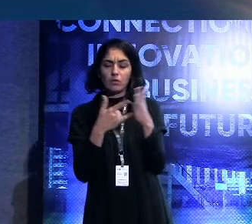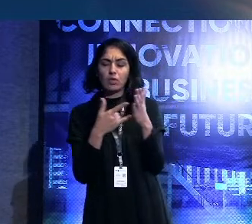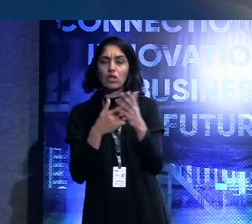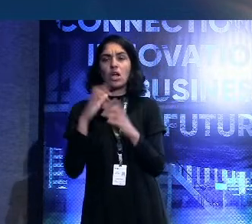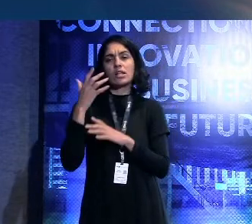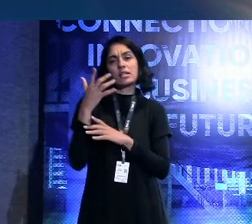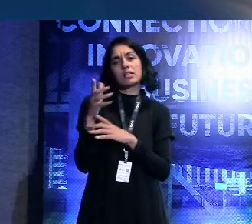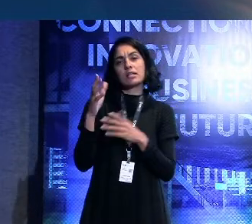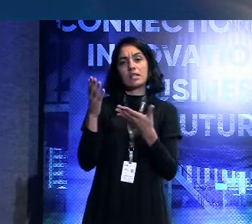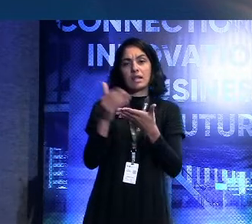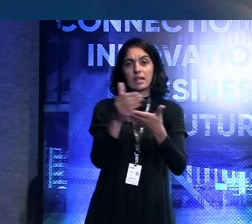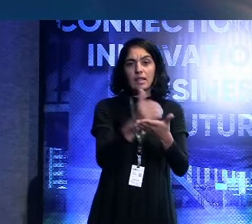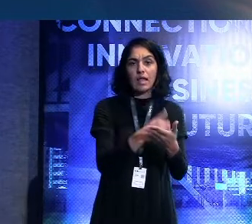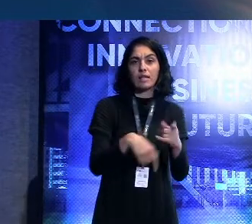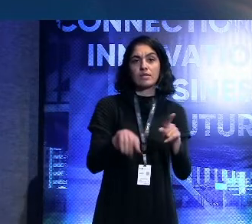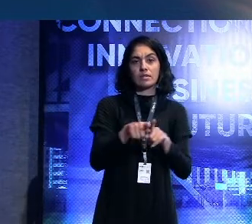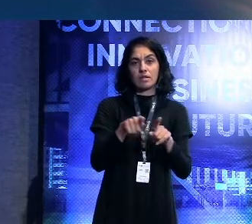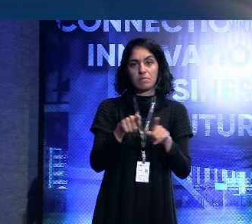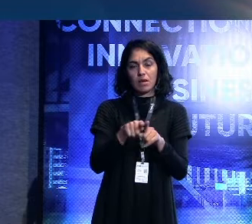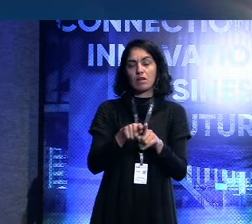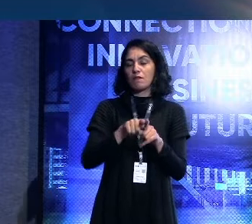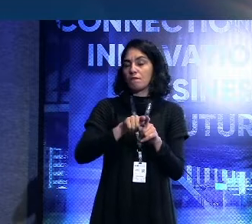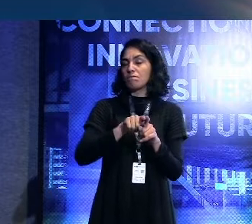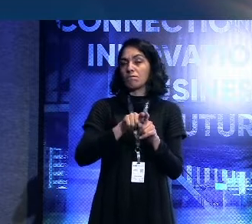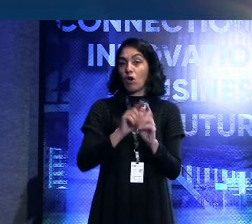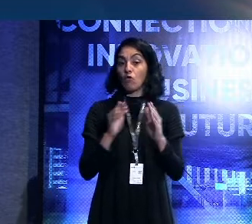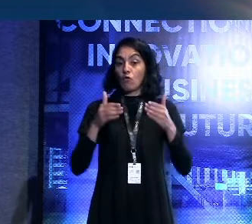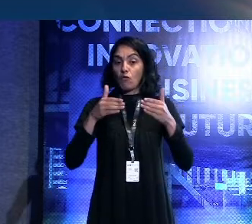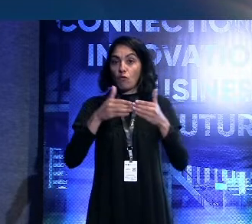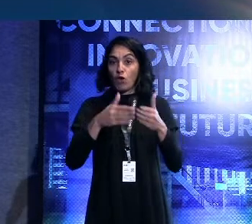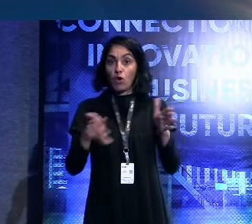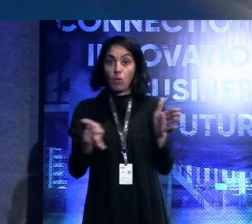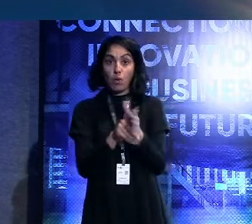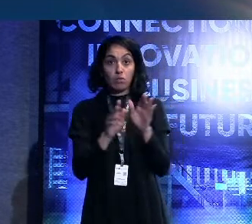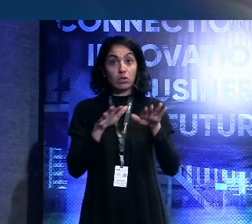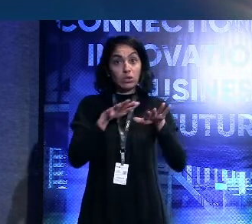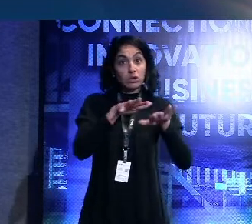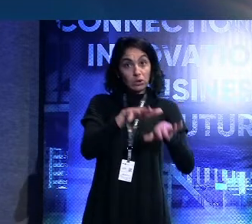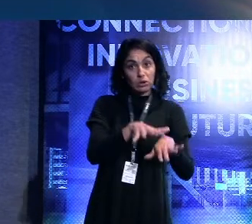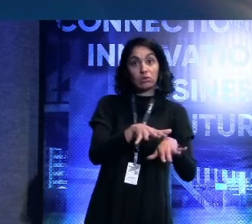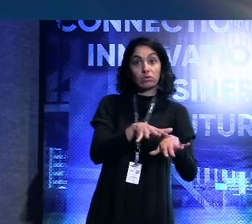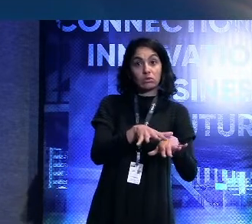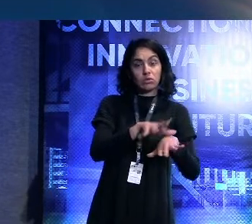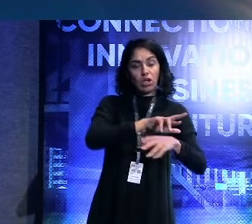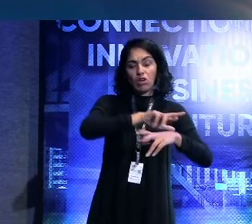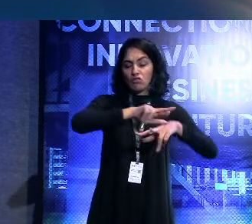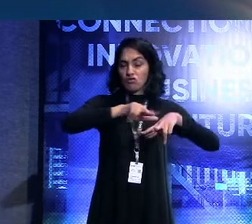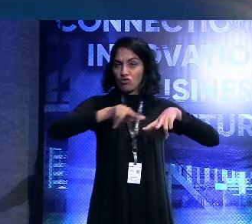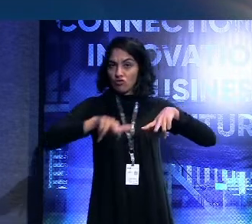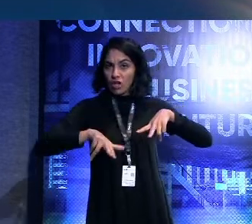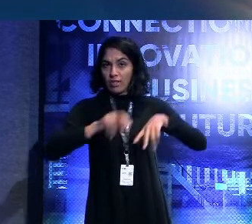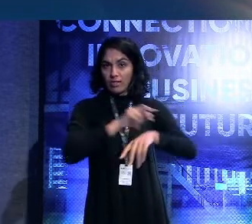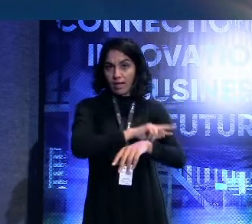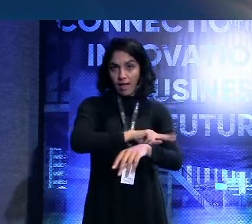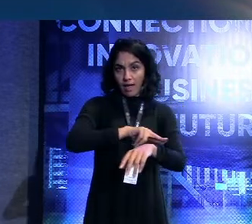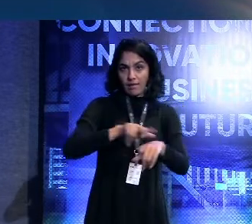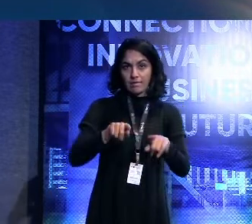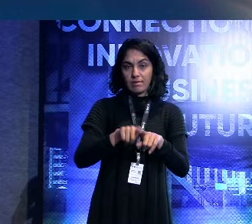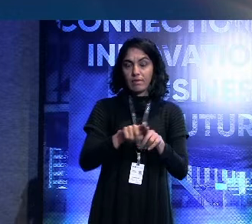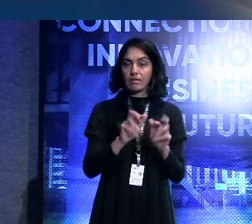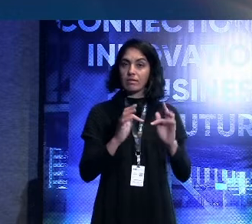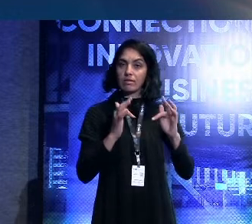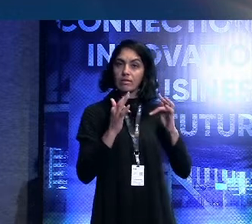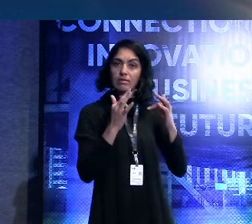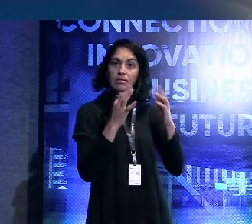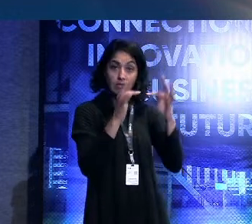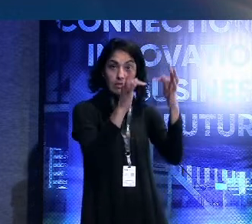e pessoas analistas de DevOps também, com grande foco em inclusão, principalmente de gênero e de raça em tecnologia. Então, a gente tem um programa voltado, de